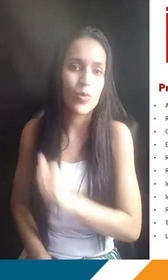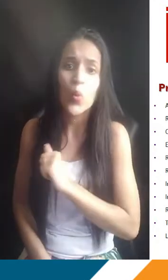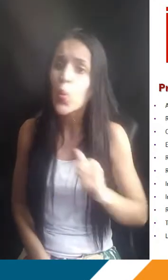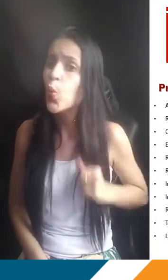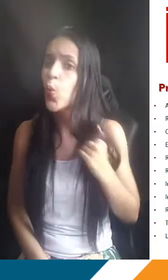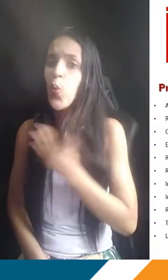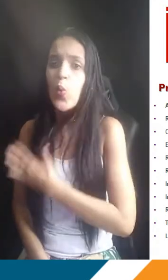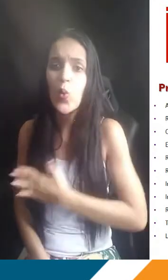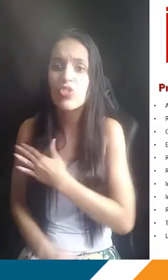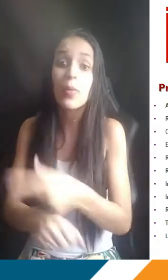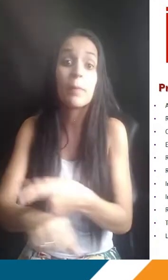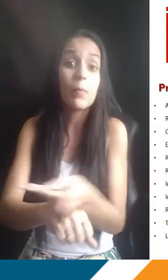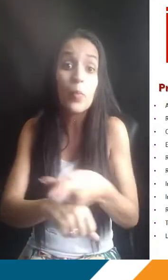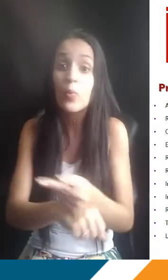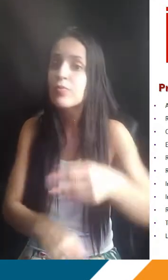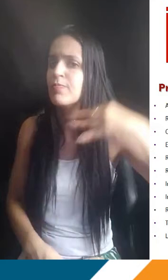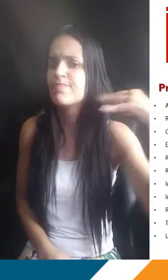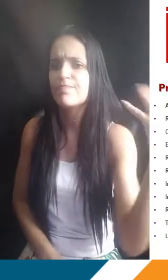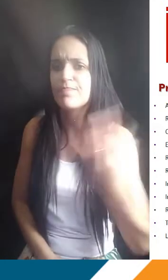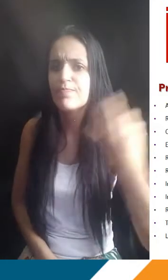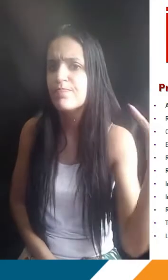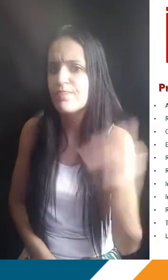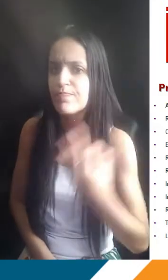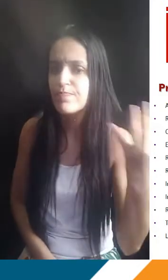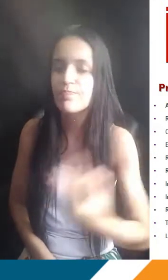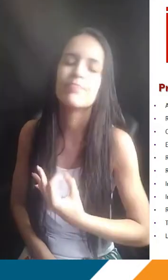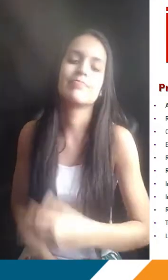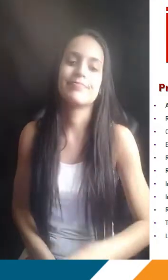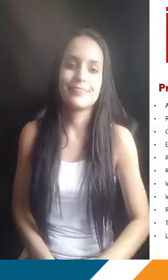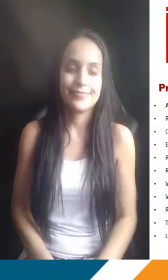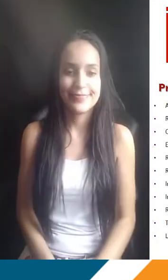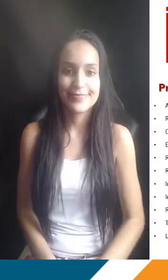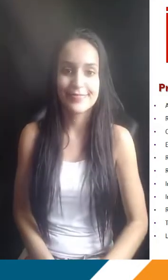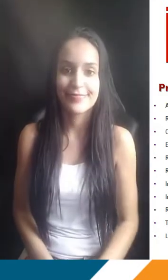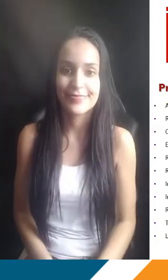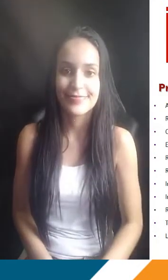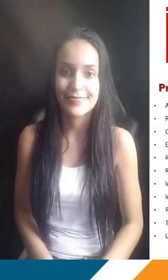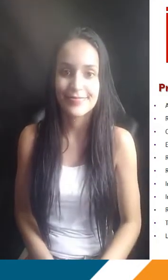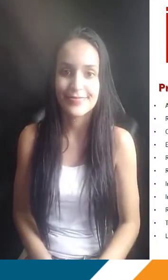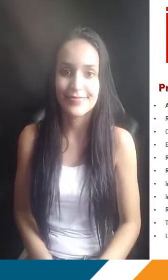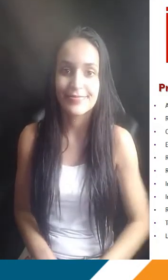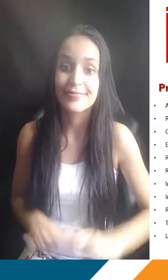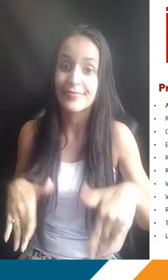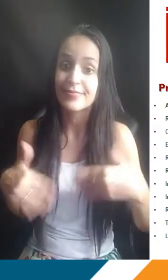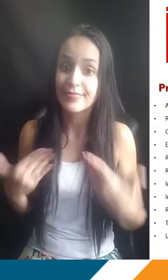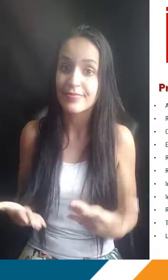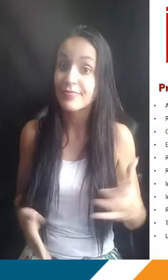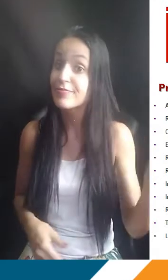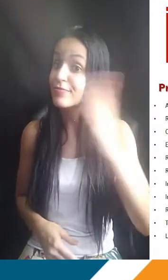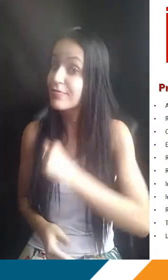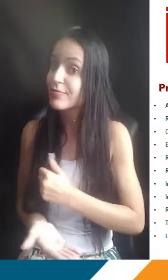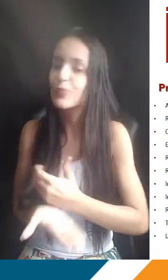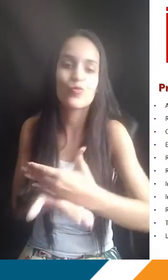com a metrificação, com a versificação, a busca da perfeição e também com o culto à forma. Vamos,